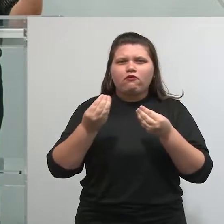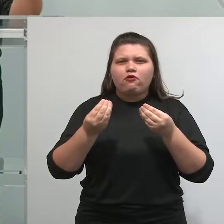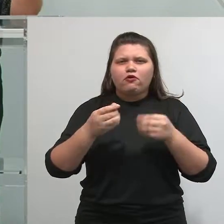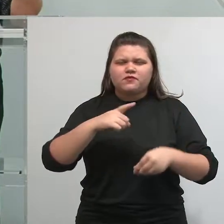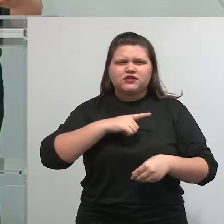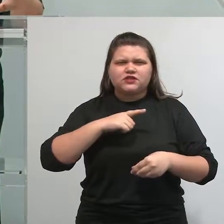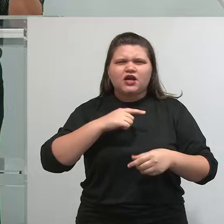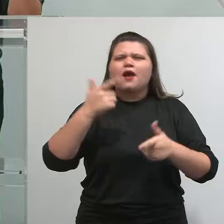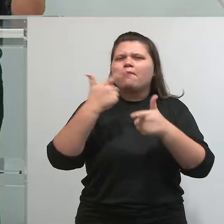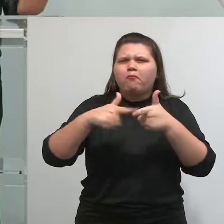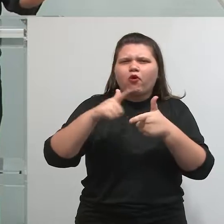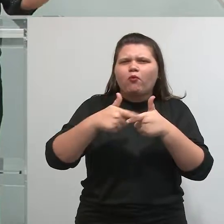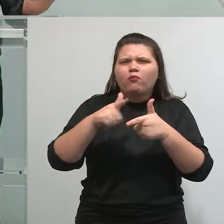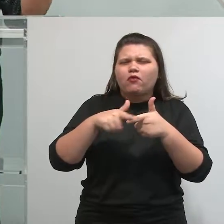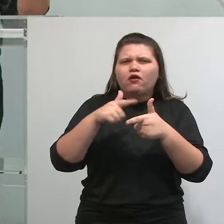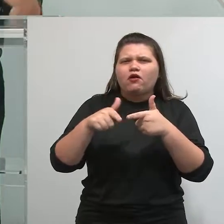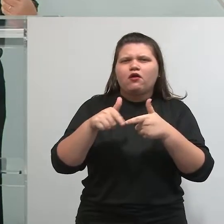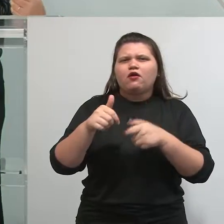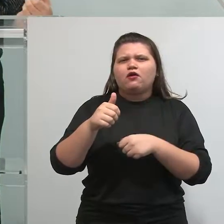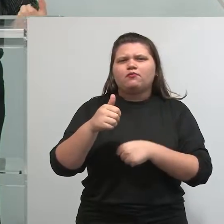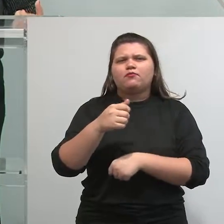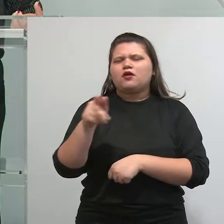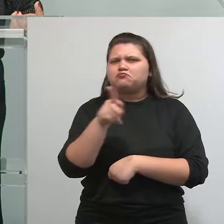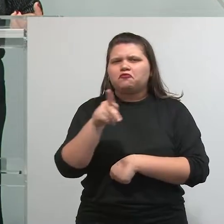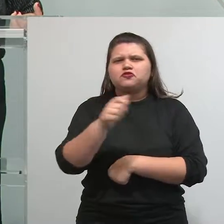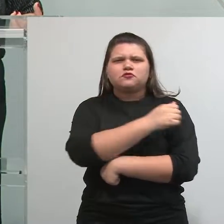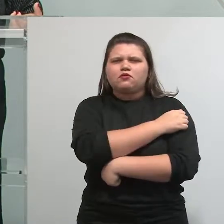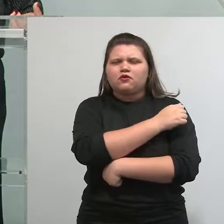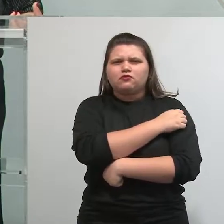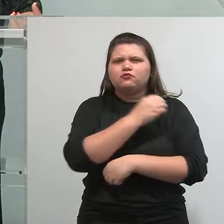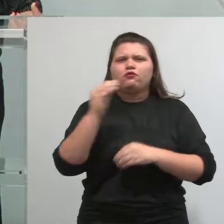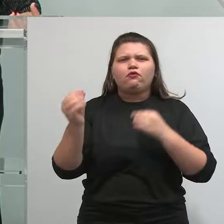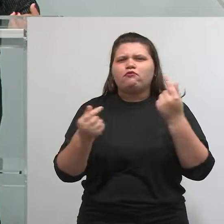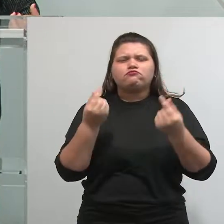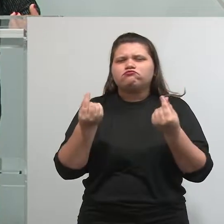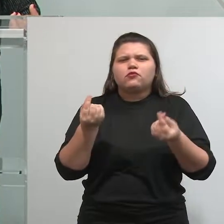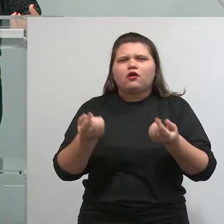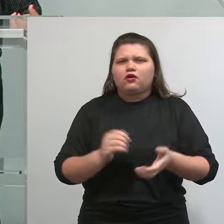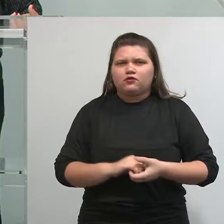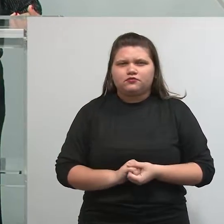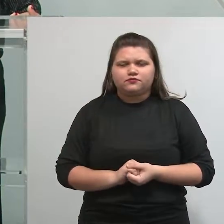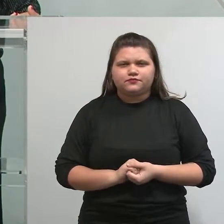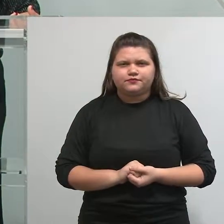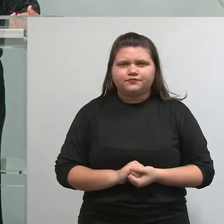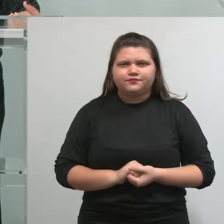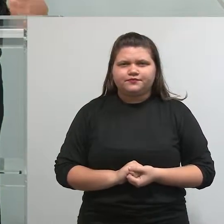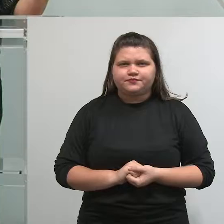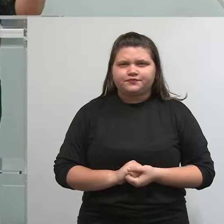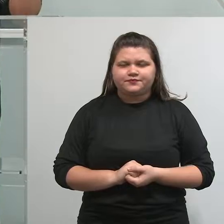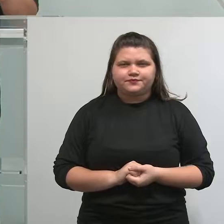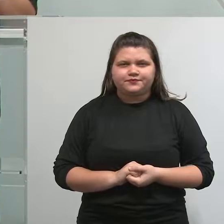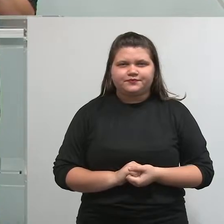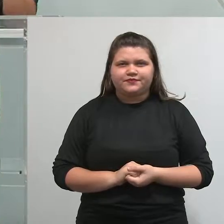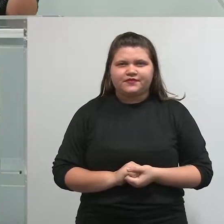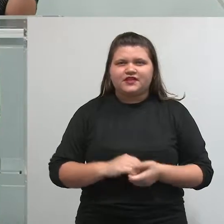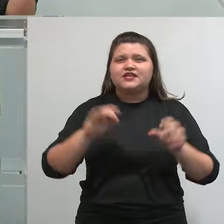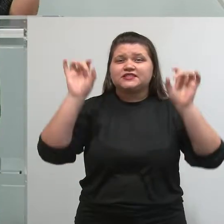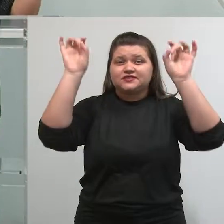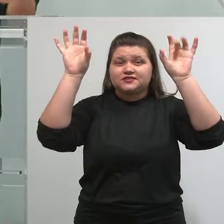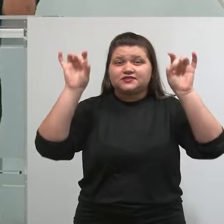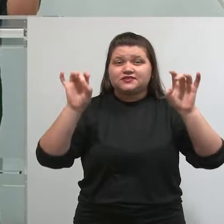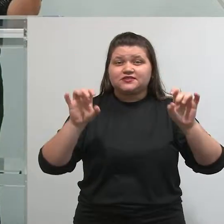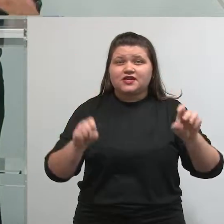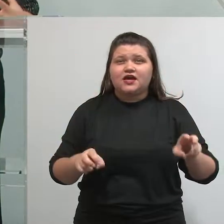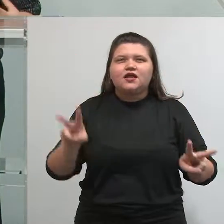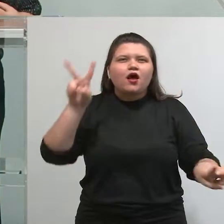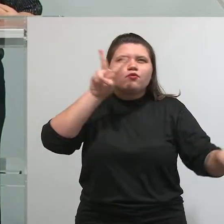ali de relacionamento entre professor-aluno, entre a gestão e os docentes. Então, são detalhes que